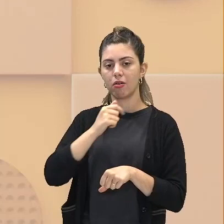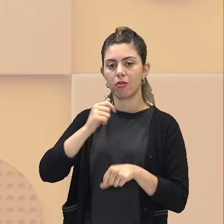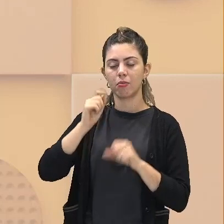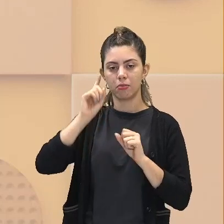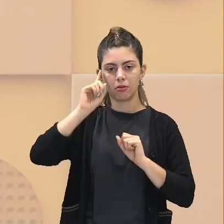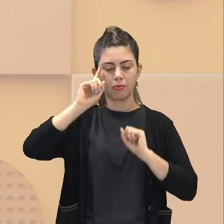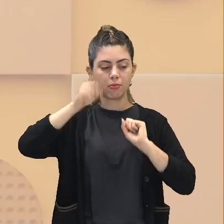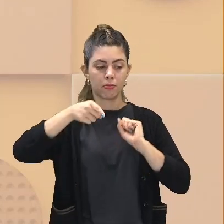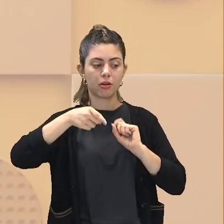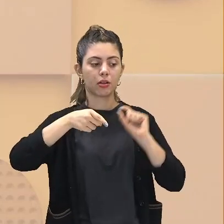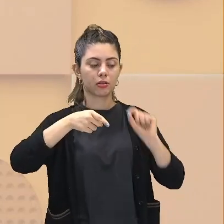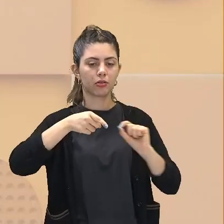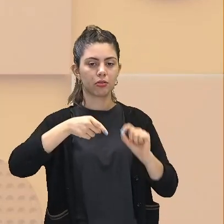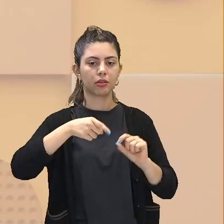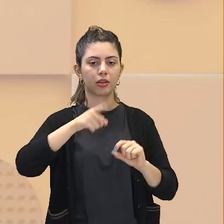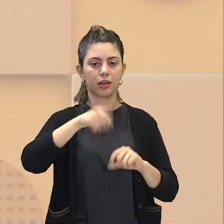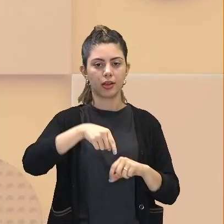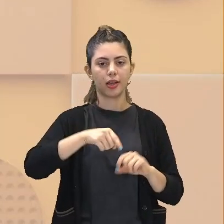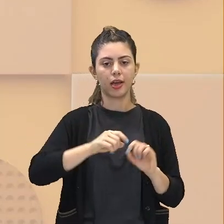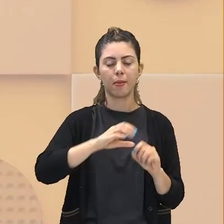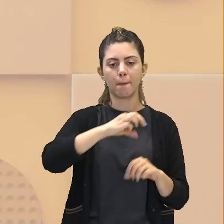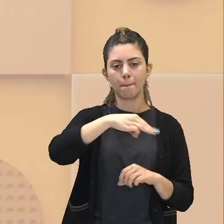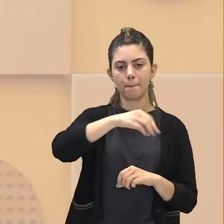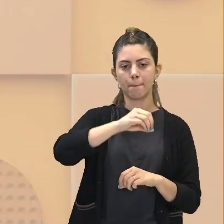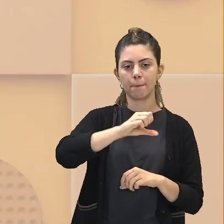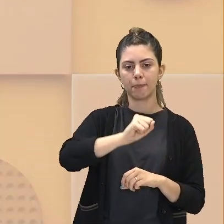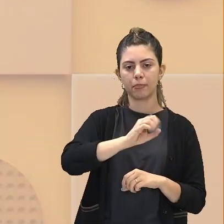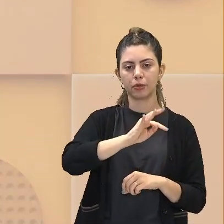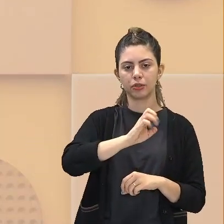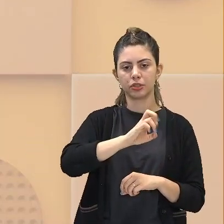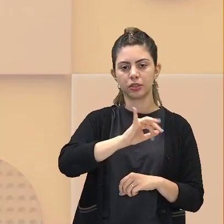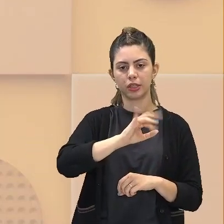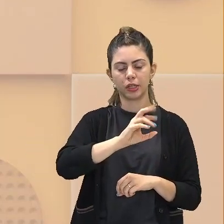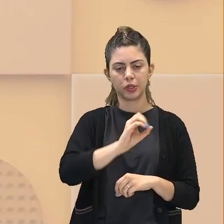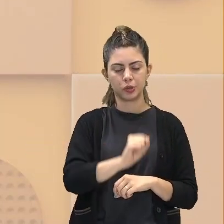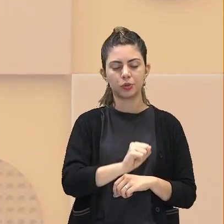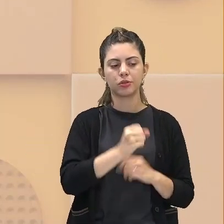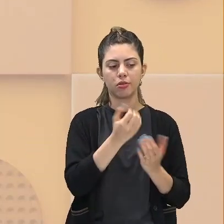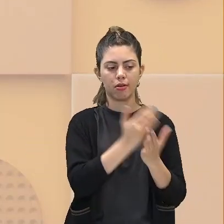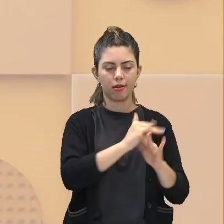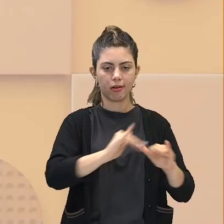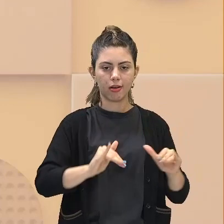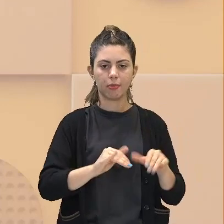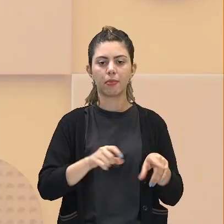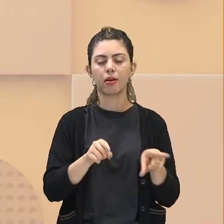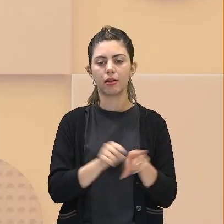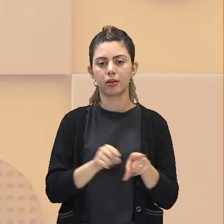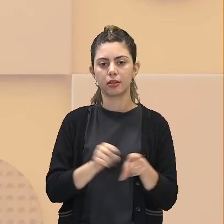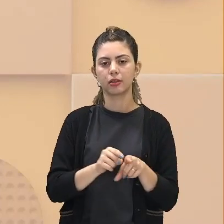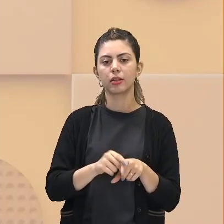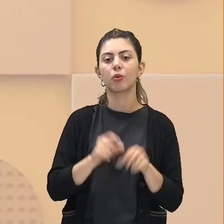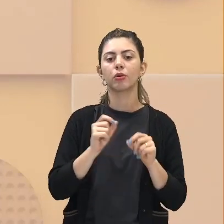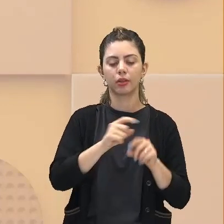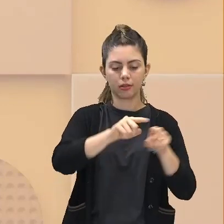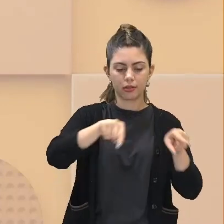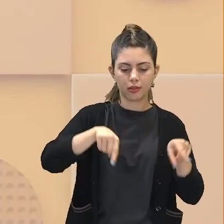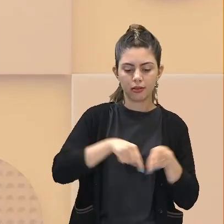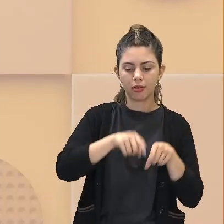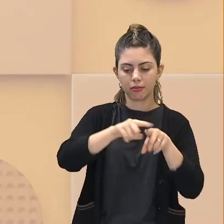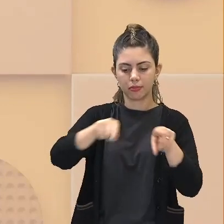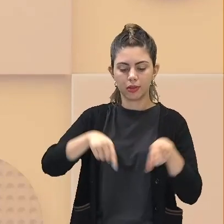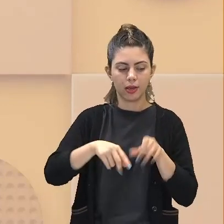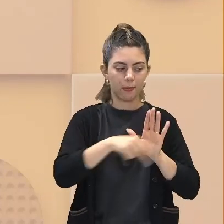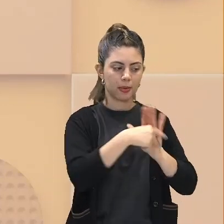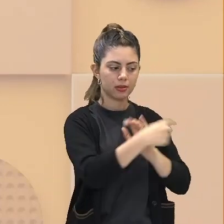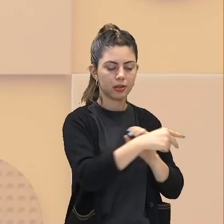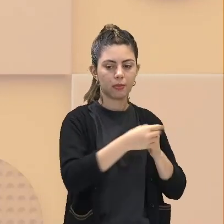de supremacia, ele toma todas as terras da igreja, expulsa o clero da Inglaterra e